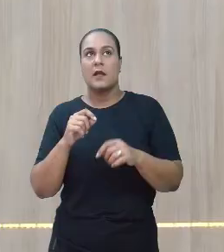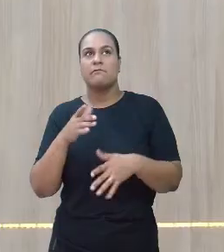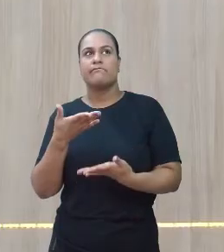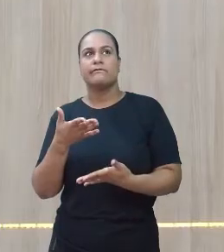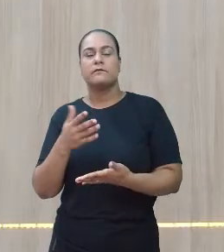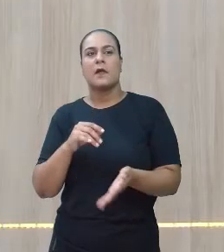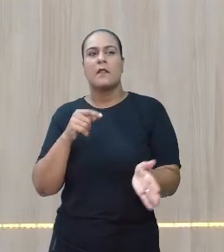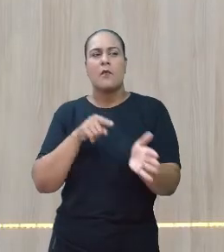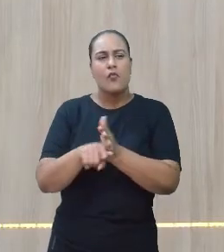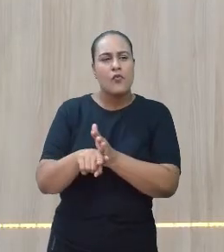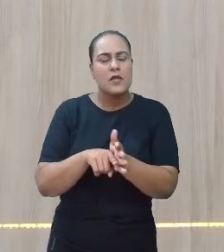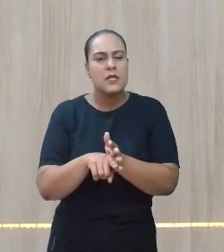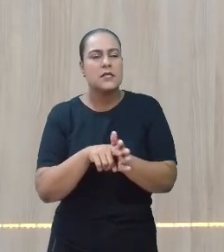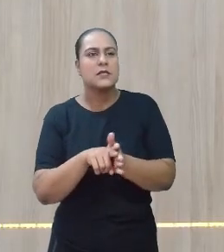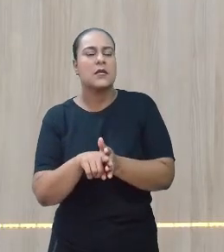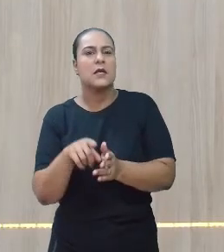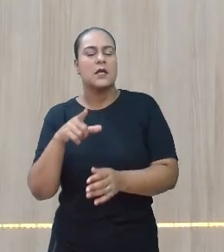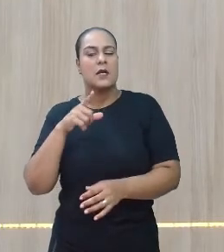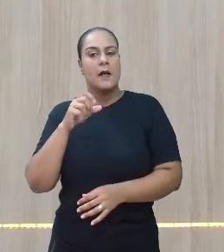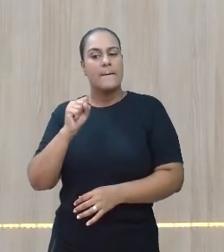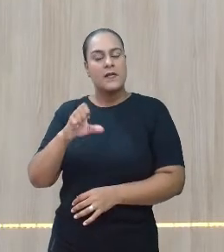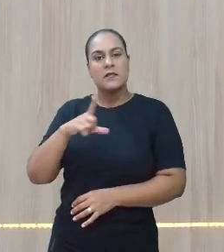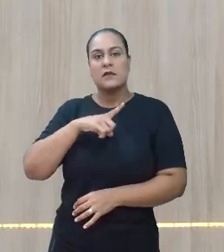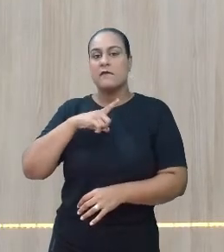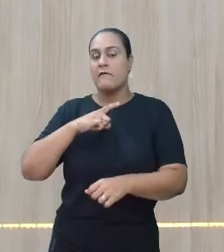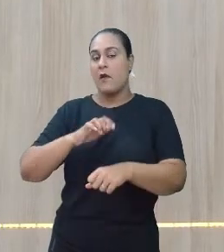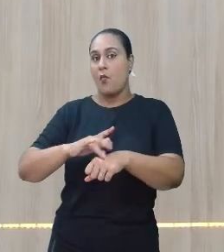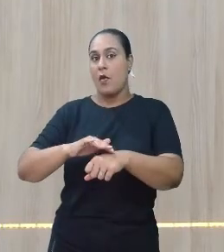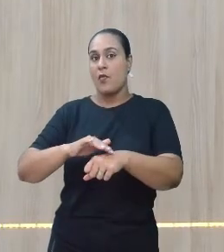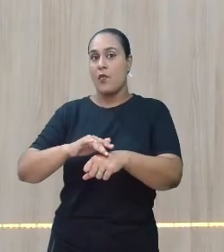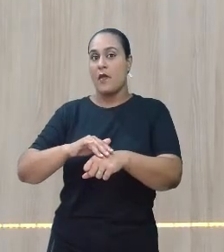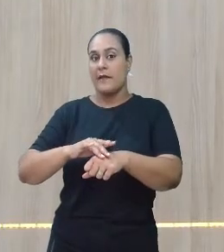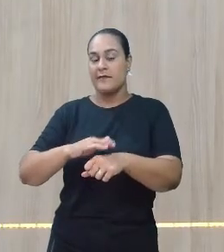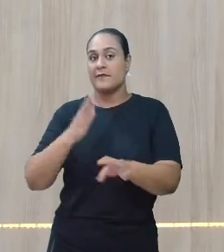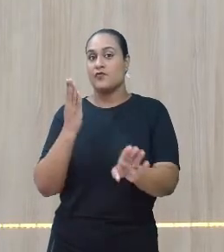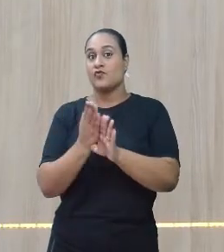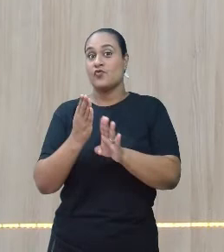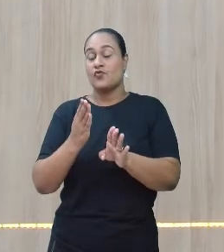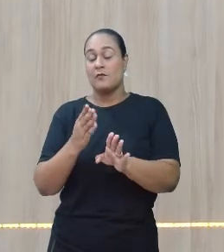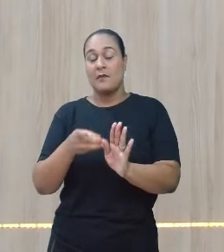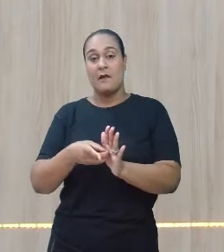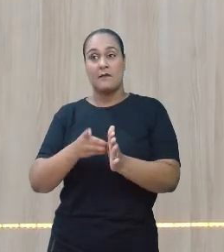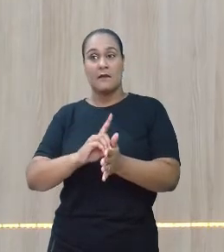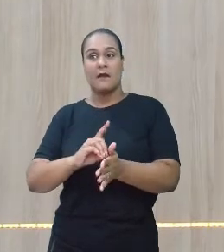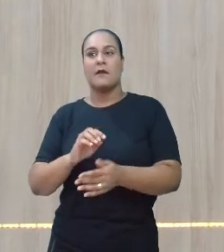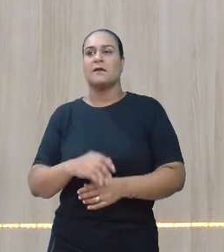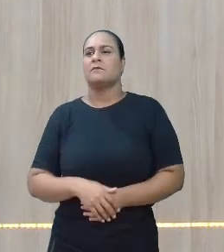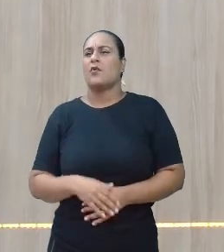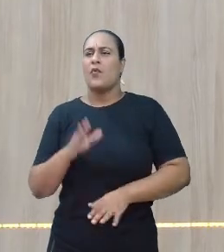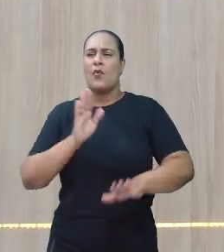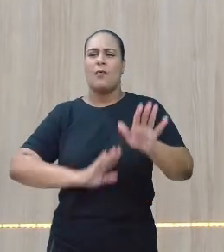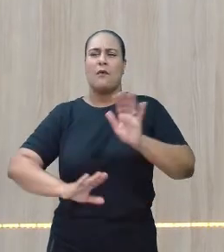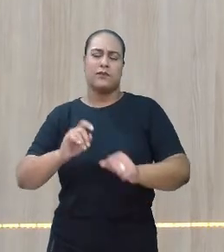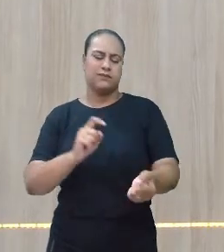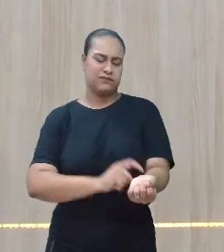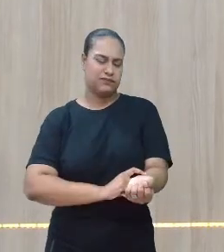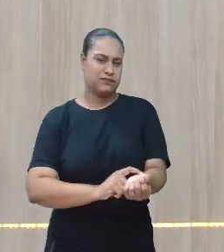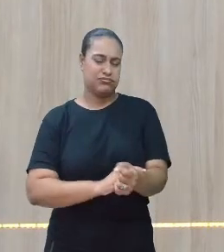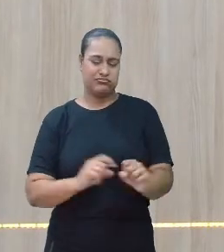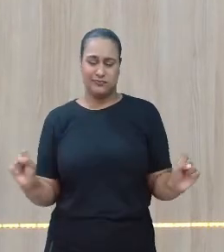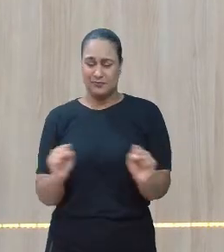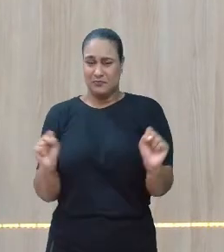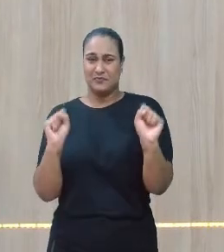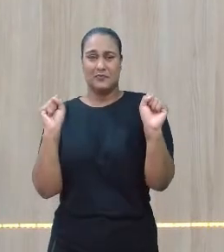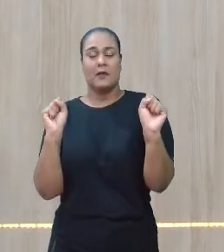resolver qualquer tipo de problema no início, tá? Cuidado com irritação, com estresse. Professora, como